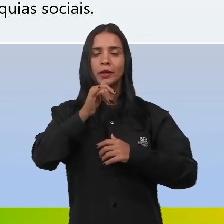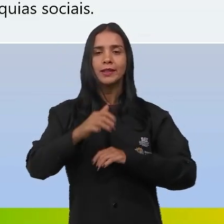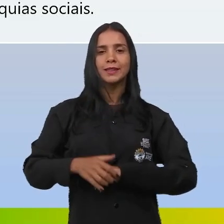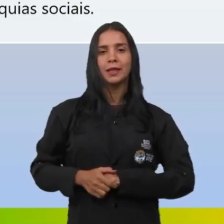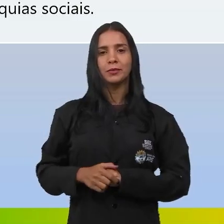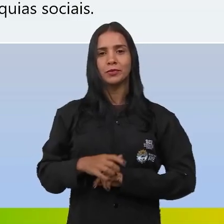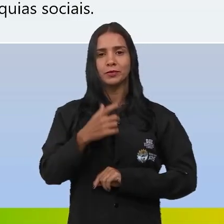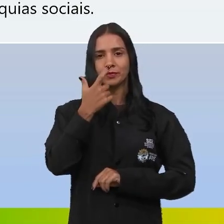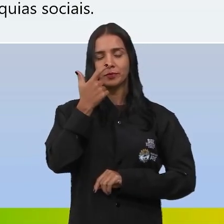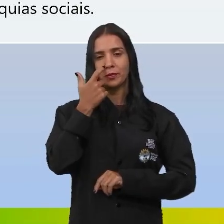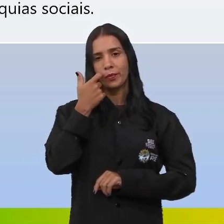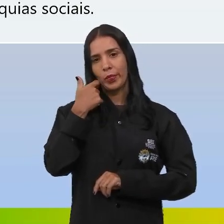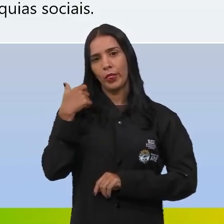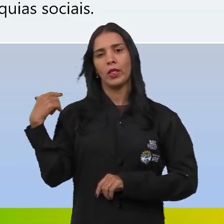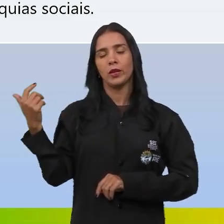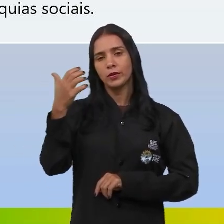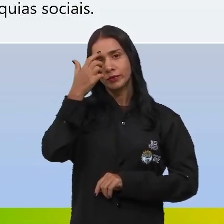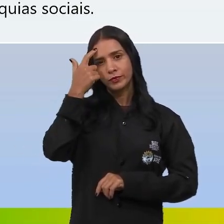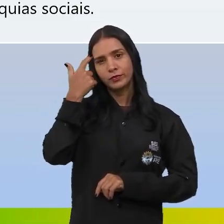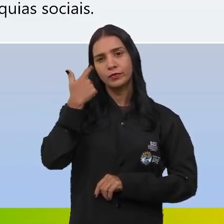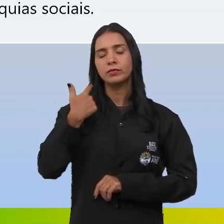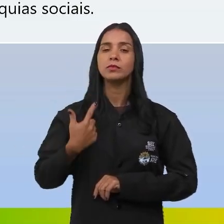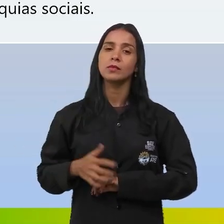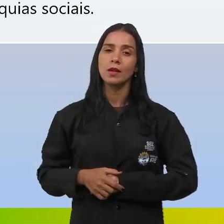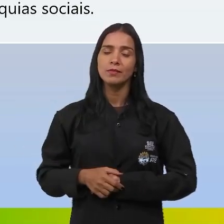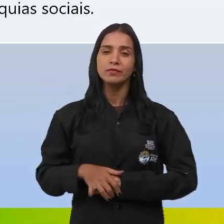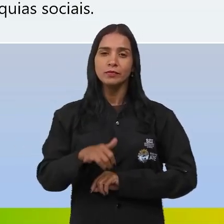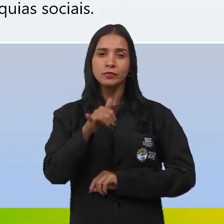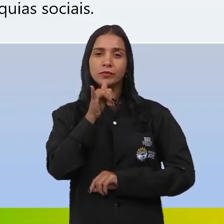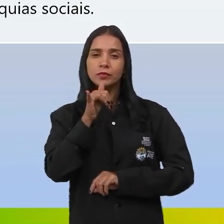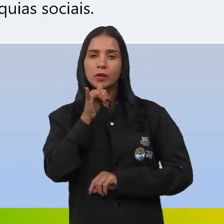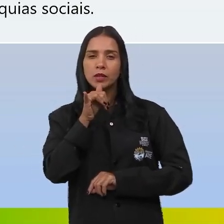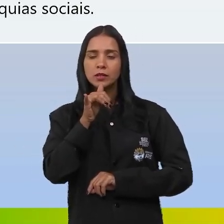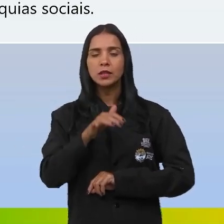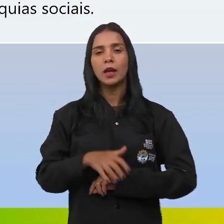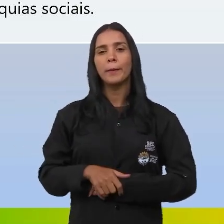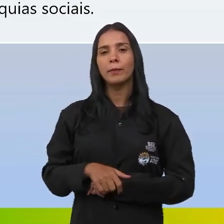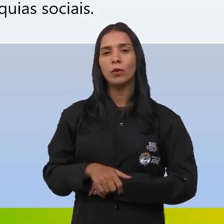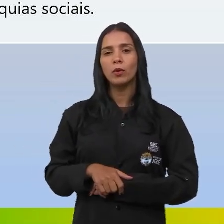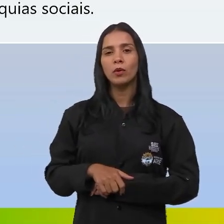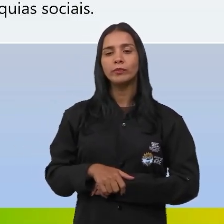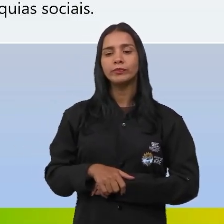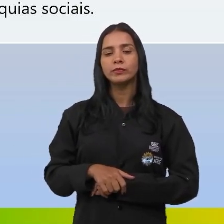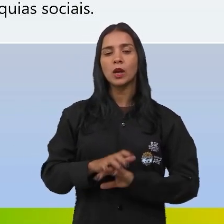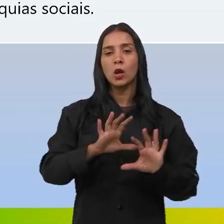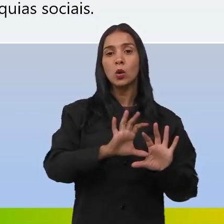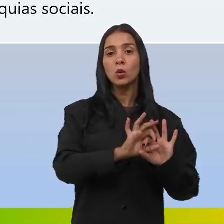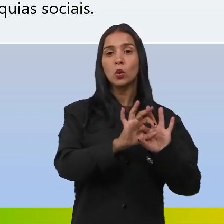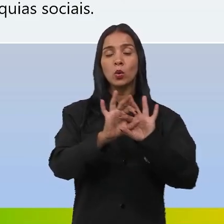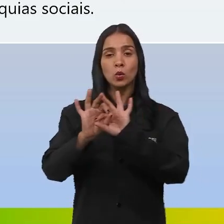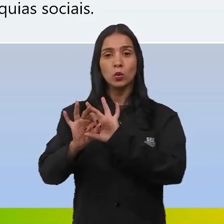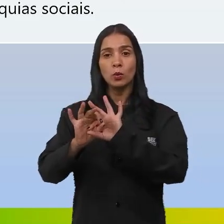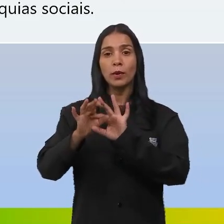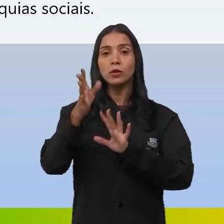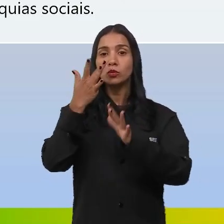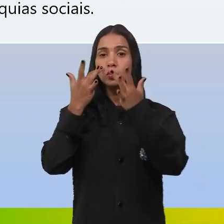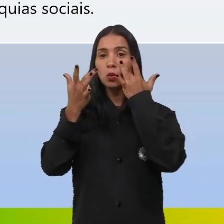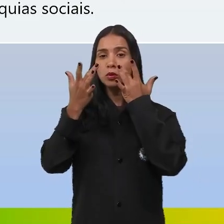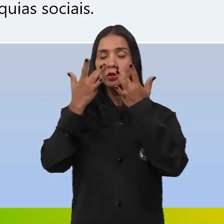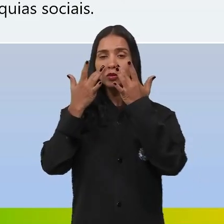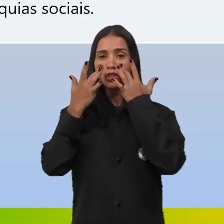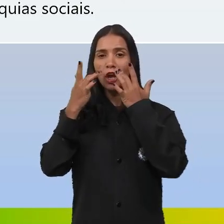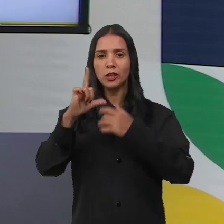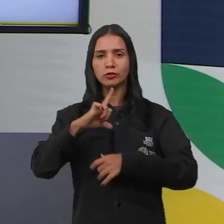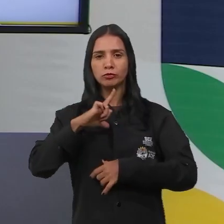imaginar aqui que alguém, que lá na encenação eles usaram um cocar, que é bem familiar, vou dar esse exemplo aqui